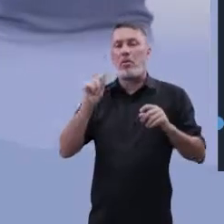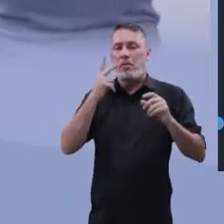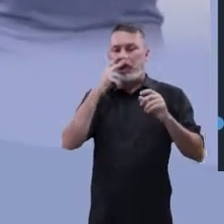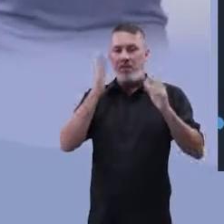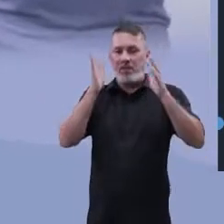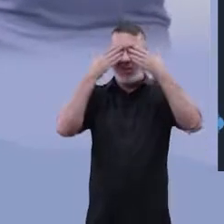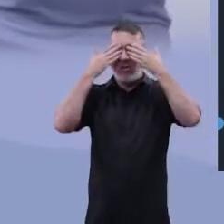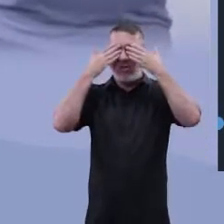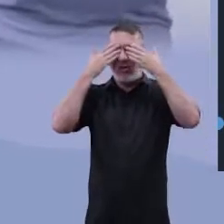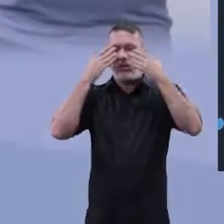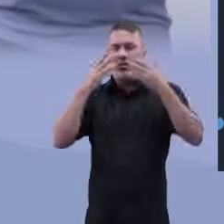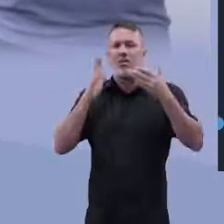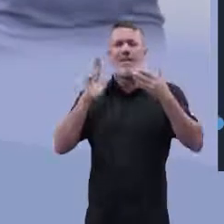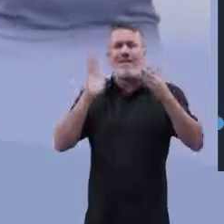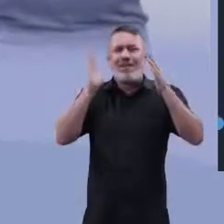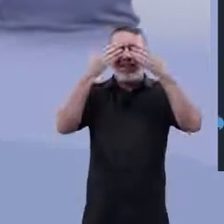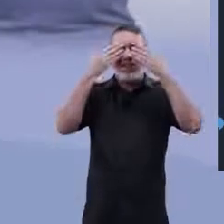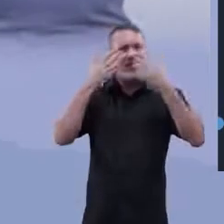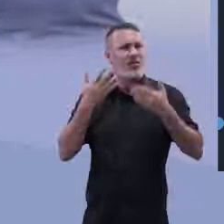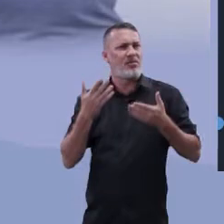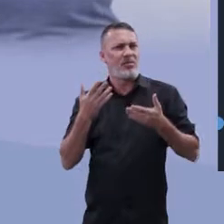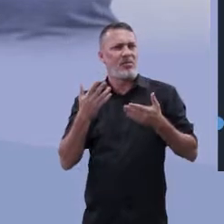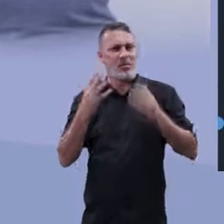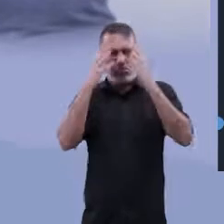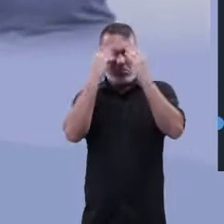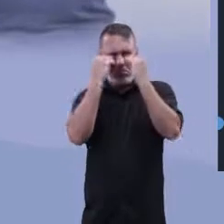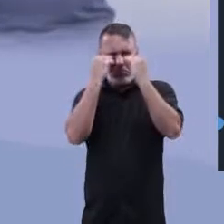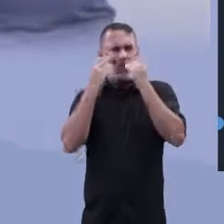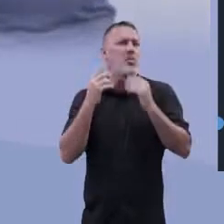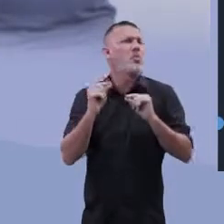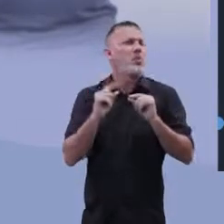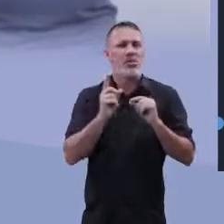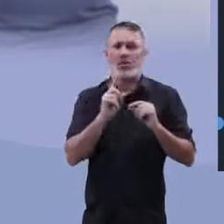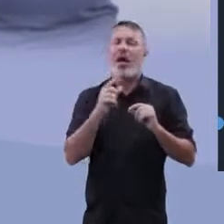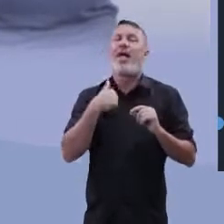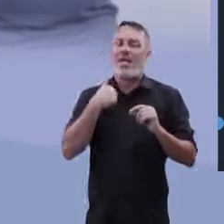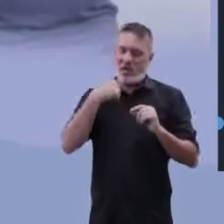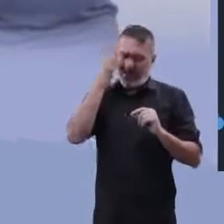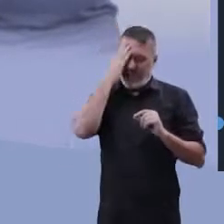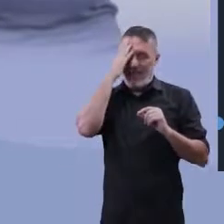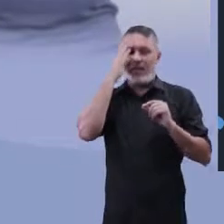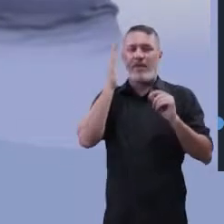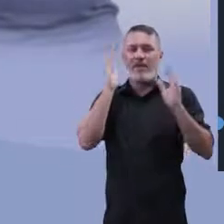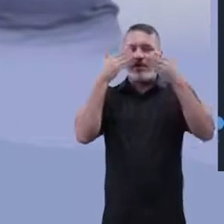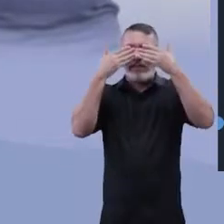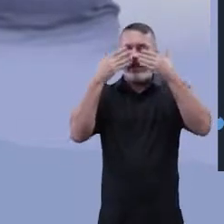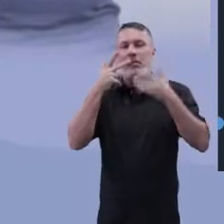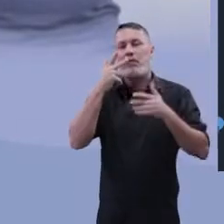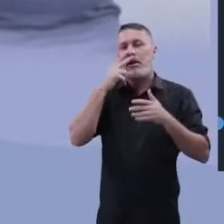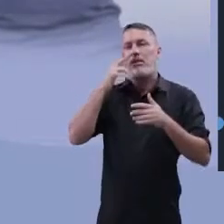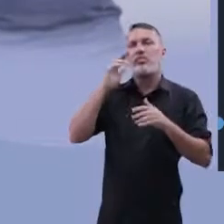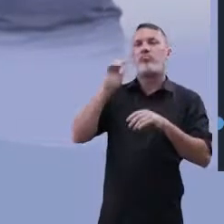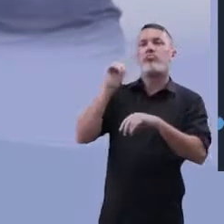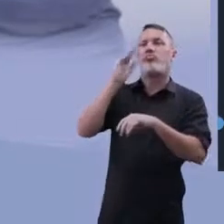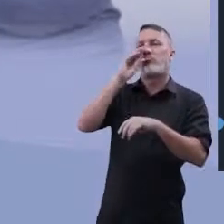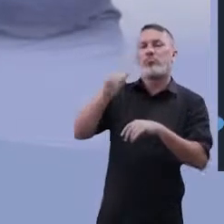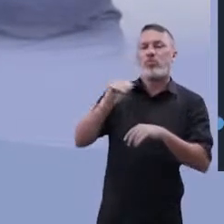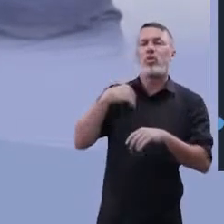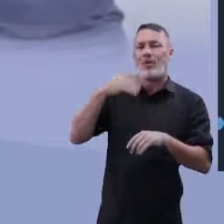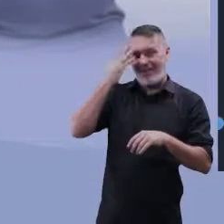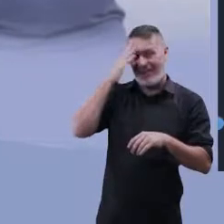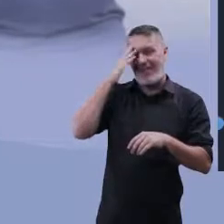fala sobre isso também. Não é fechar os olhos, mas como assim, professor? Eu entendo o que é fechar os olhos para isso. Só